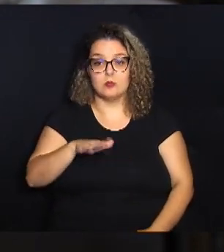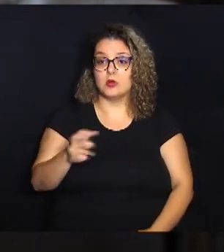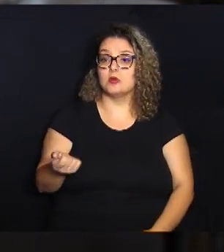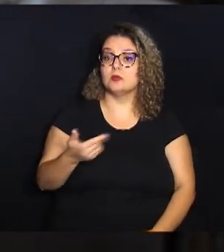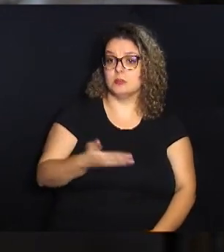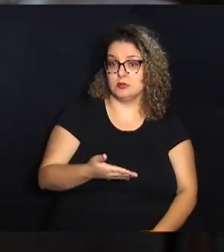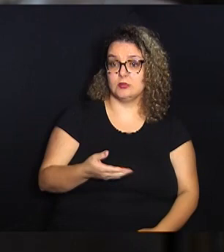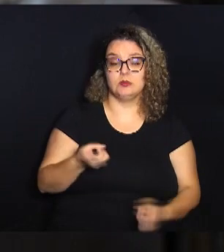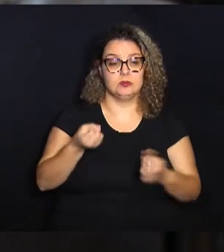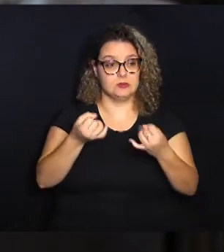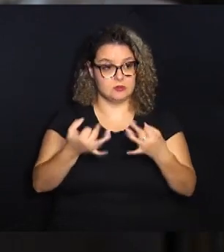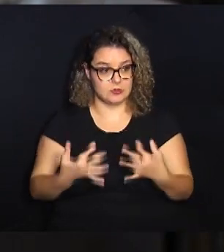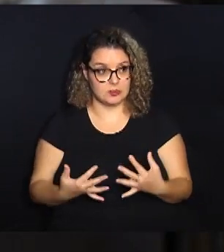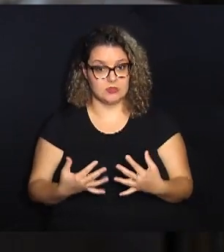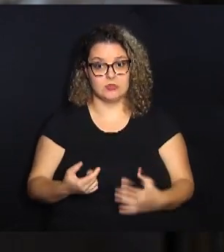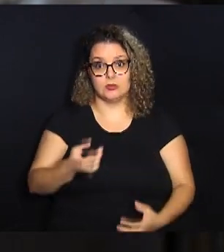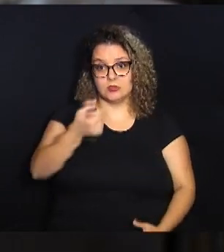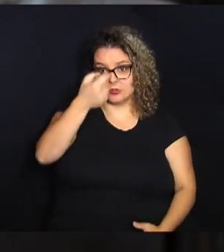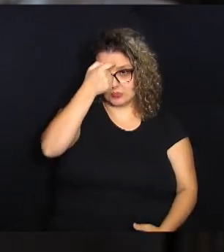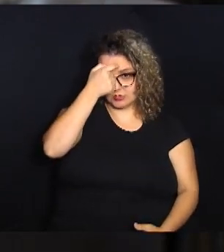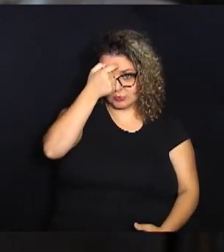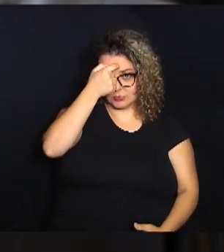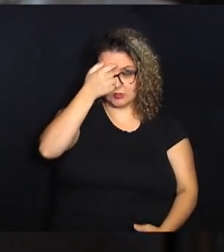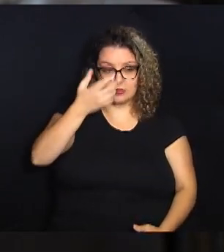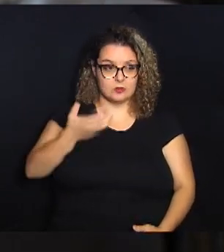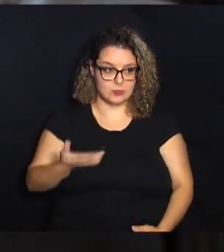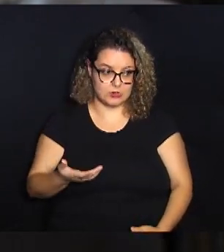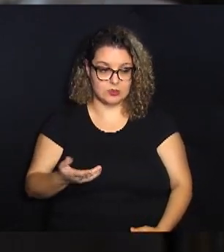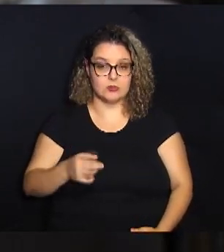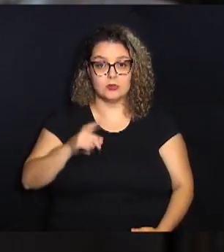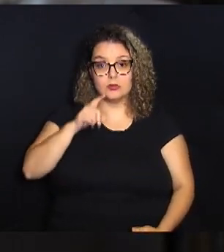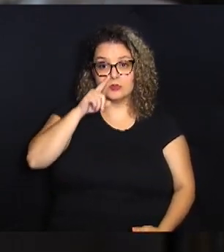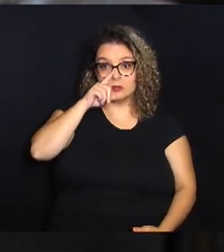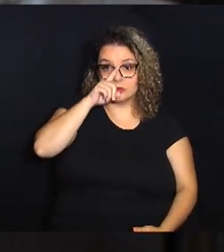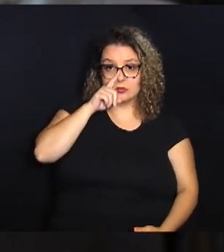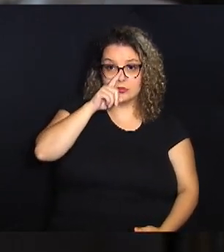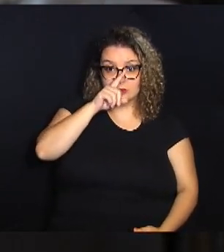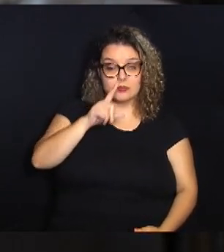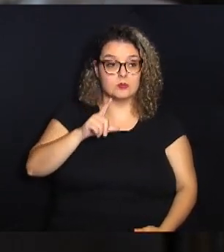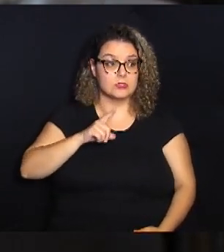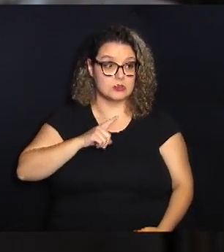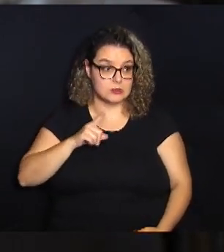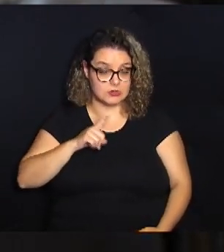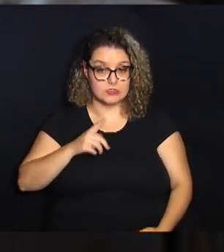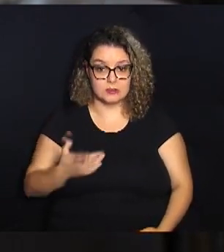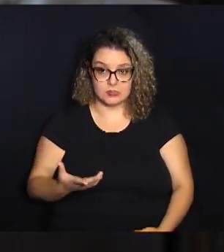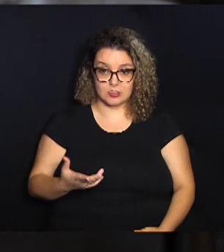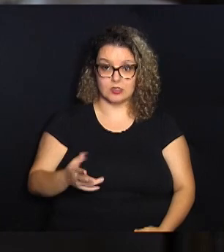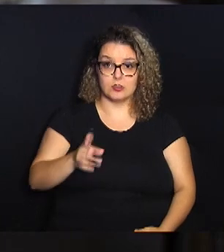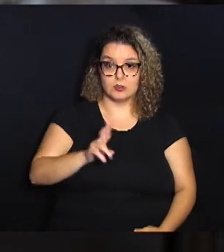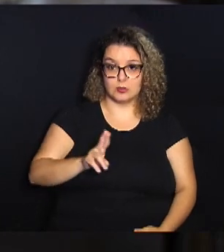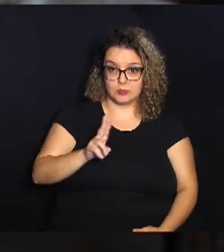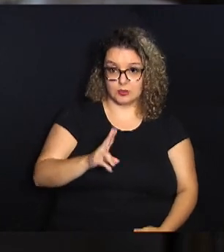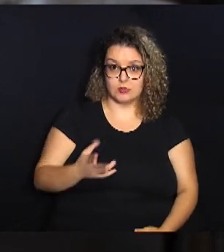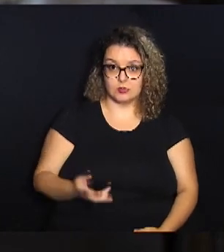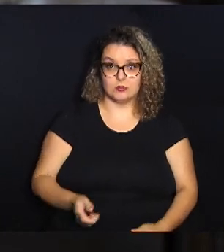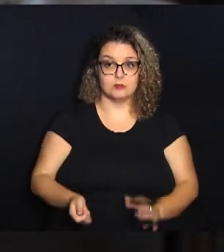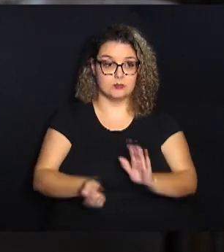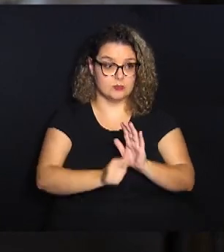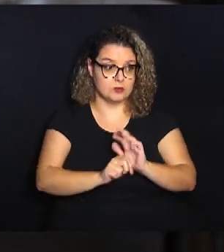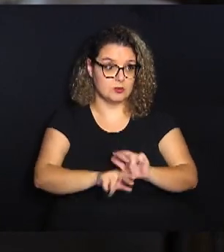de orientação, de conscientização sobre os riscos que existem no uso de